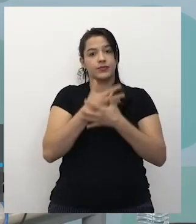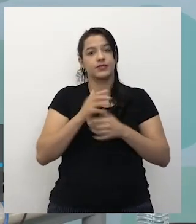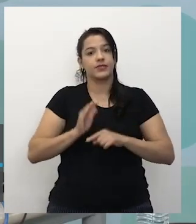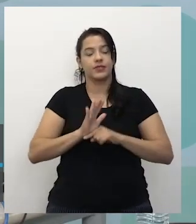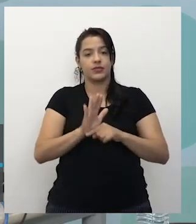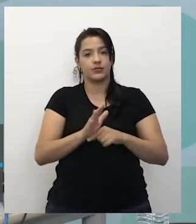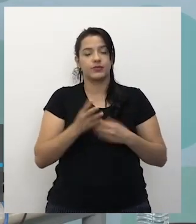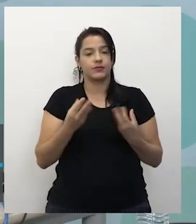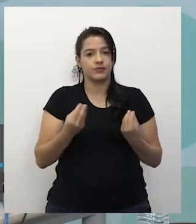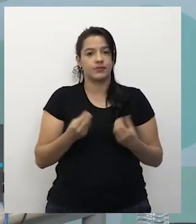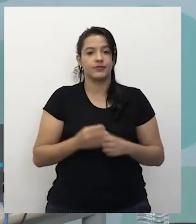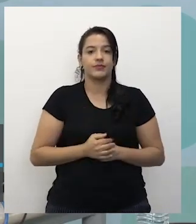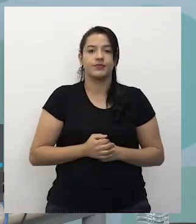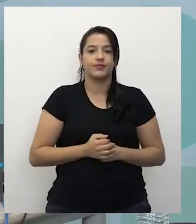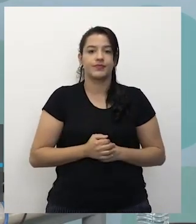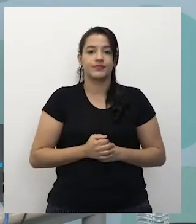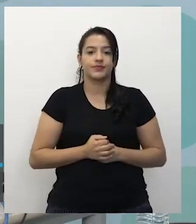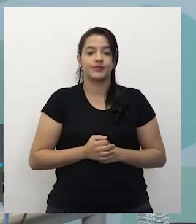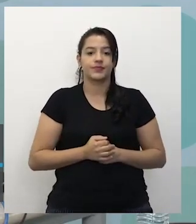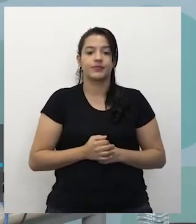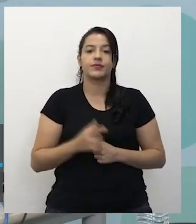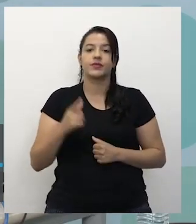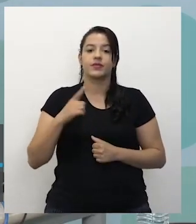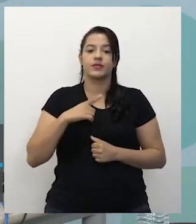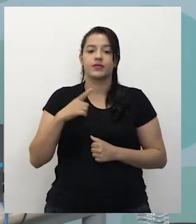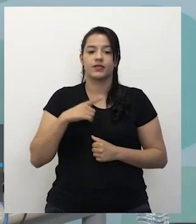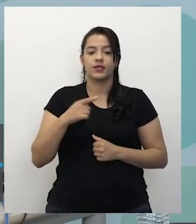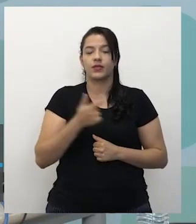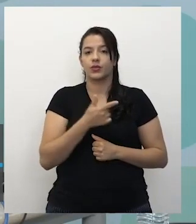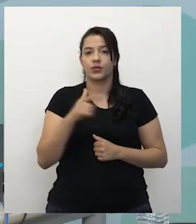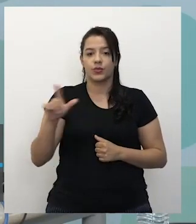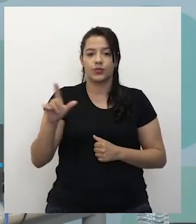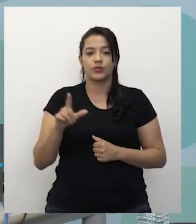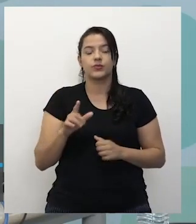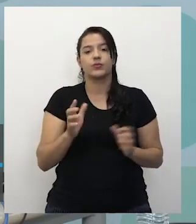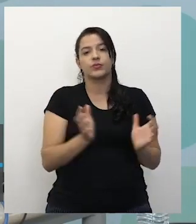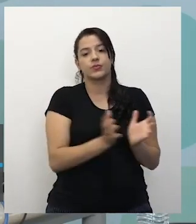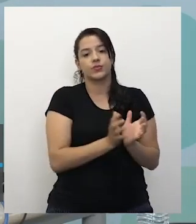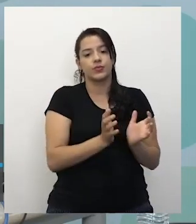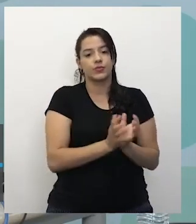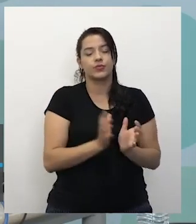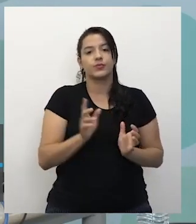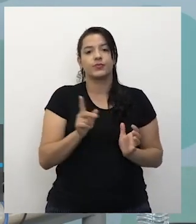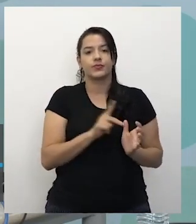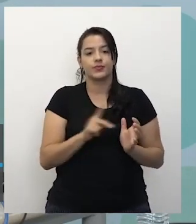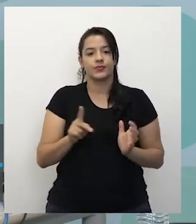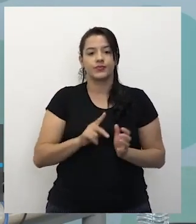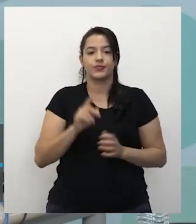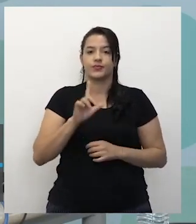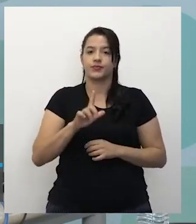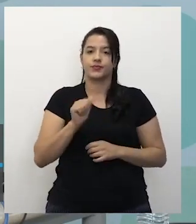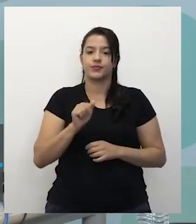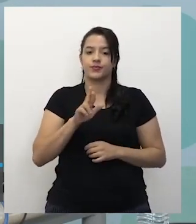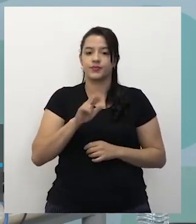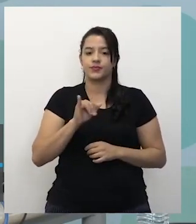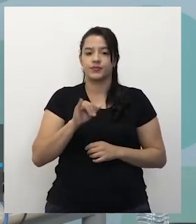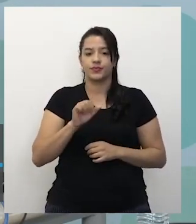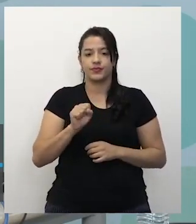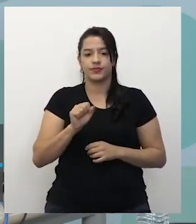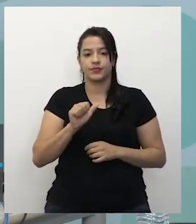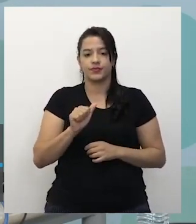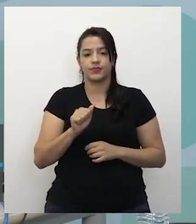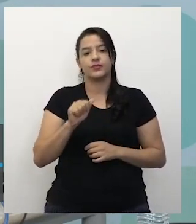Pro Leila falou que tem a banda UB40. E a pro Larissa falou que eles pronunciam BTS